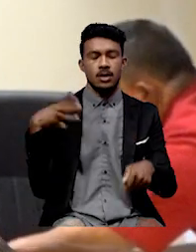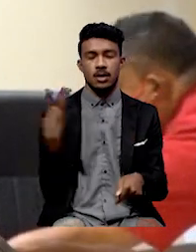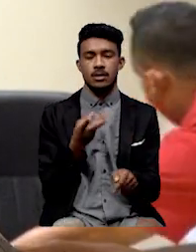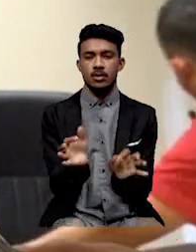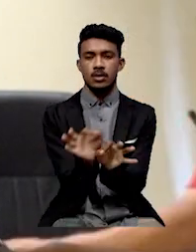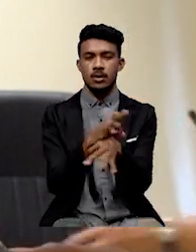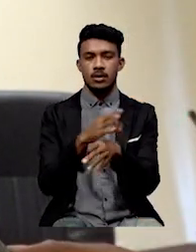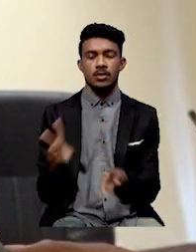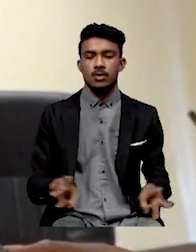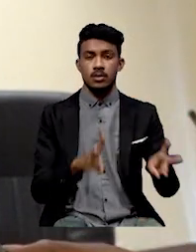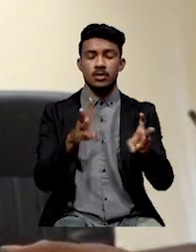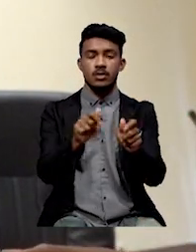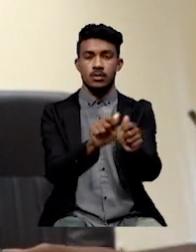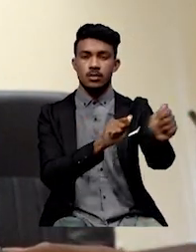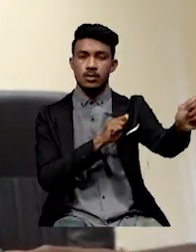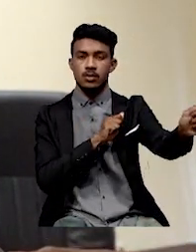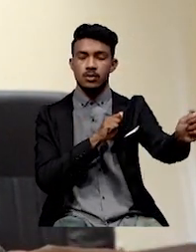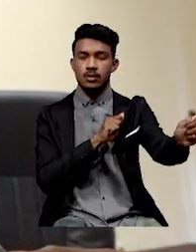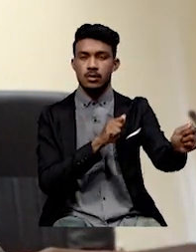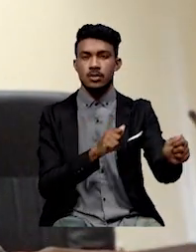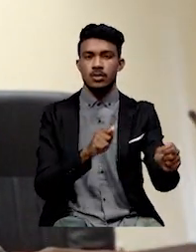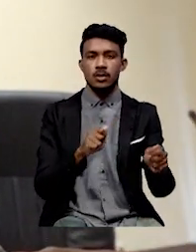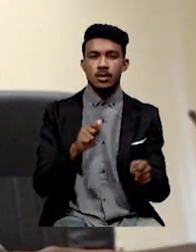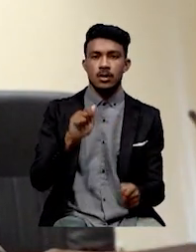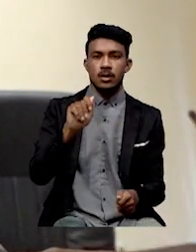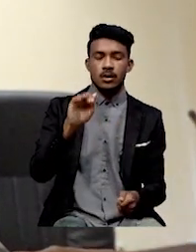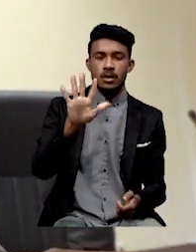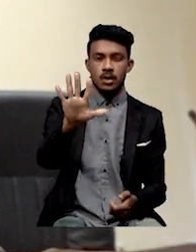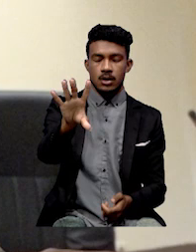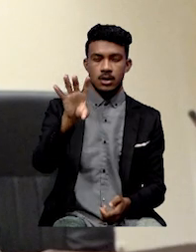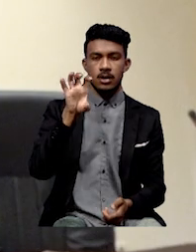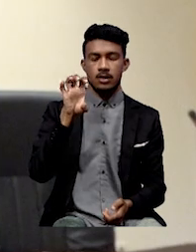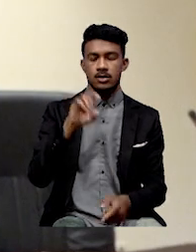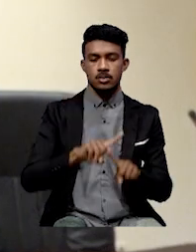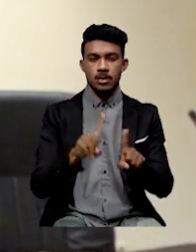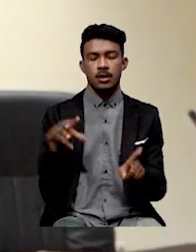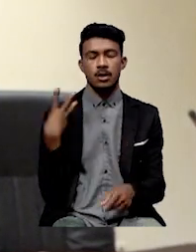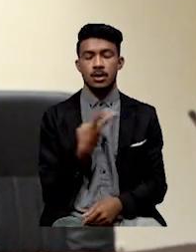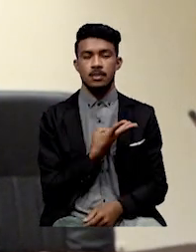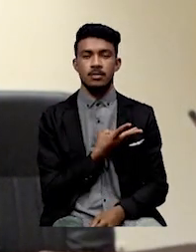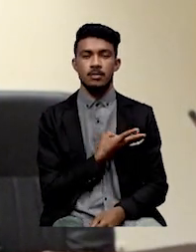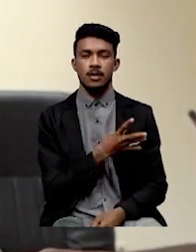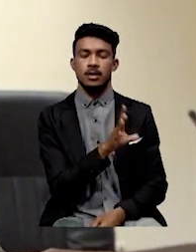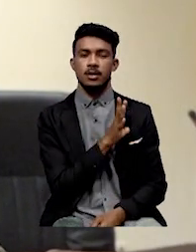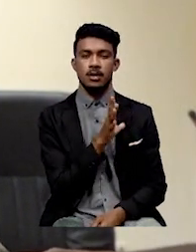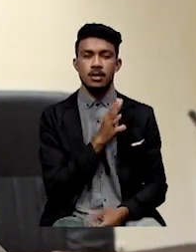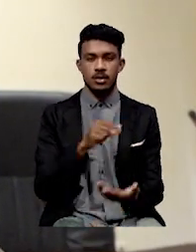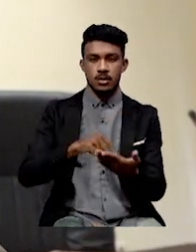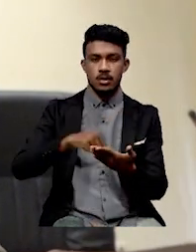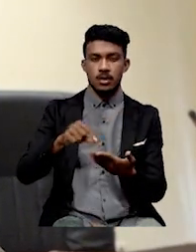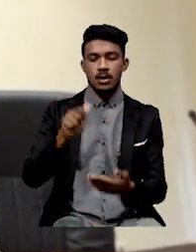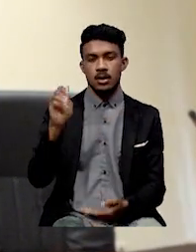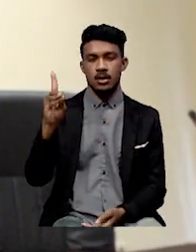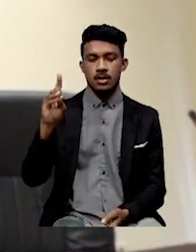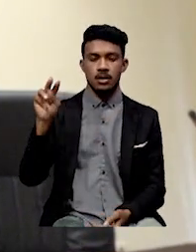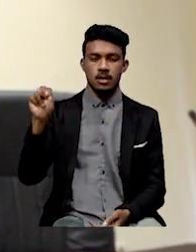rural ho kilometru 500 ital maibe ami hein verifikasi si aden nune ambele